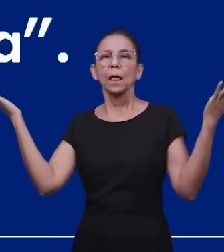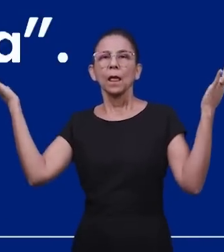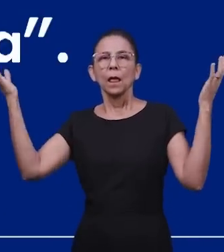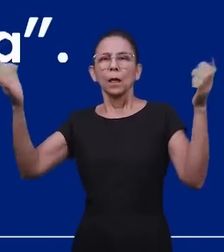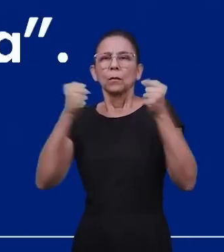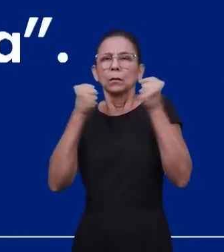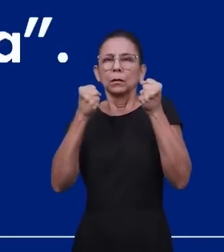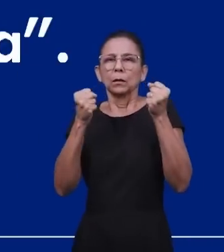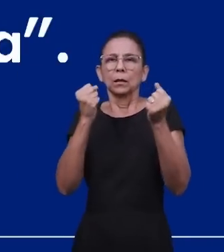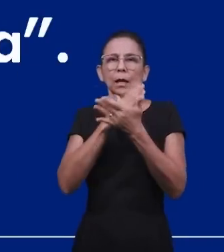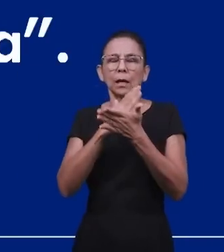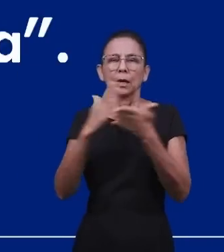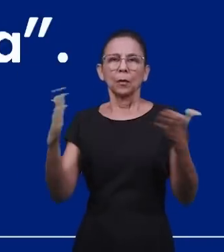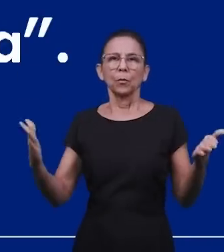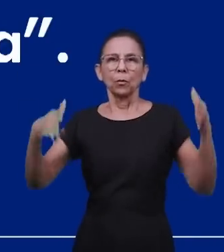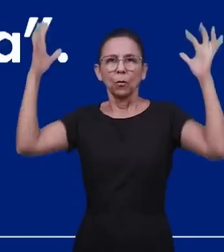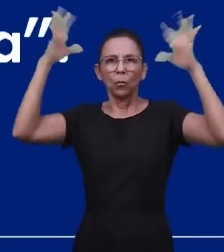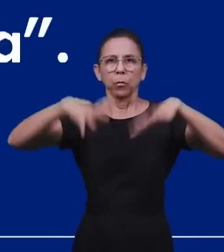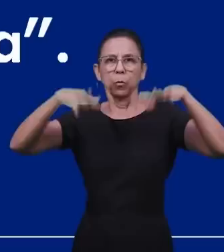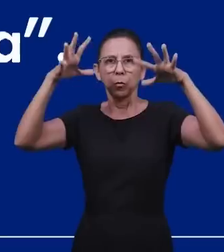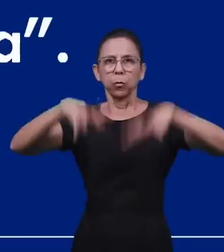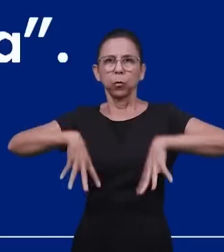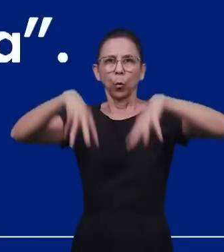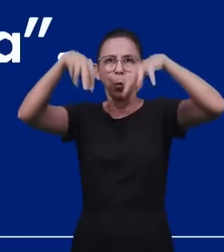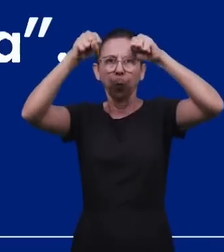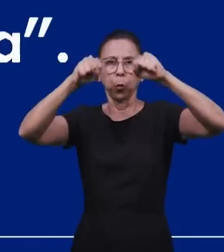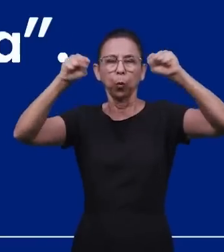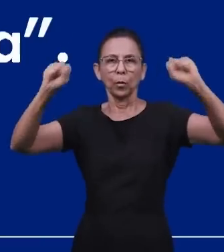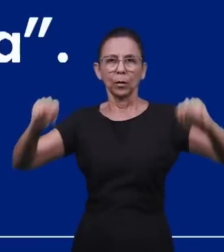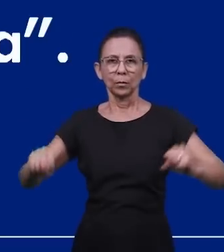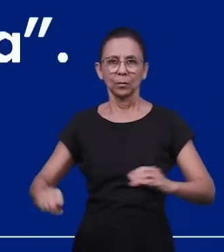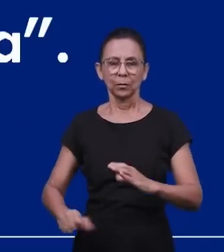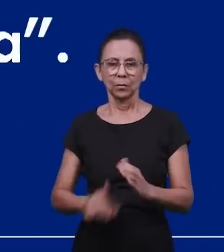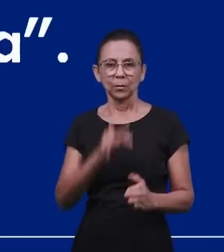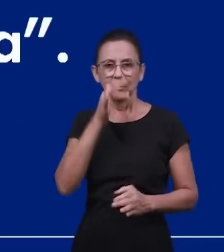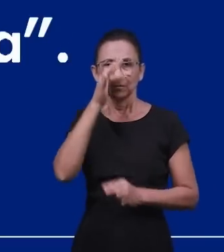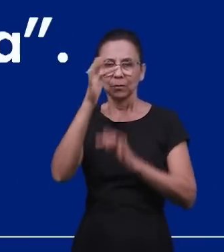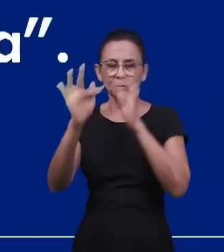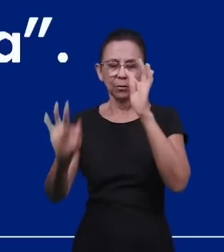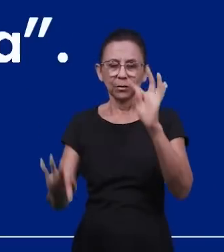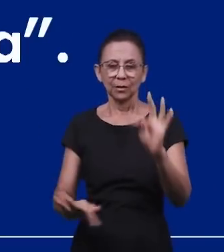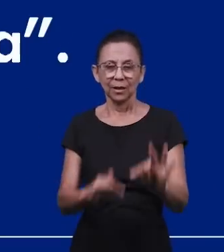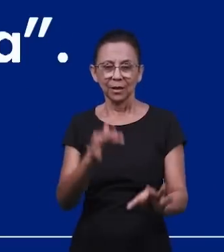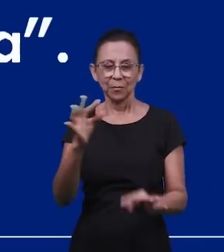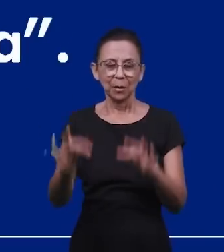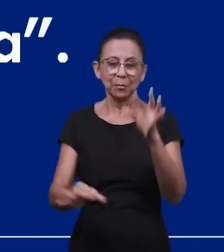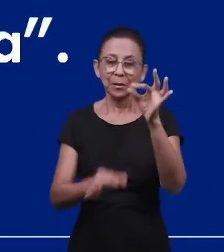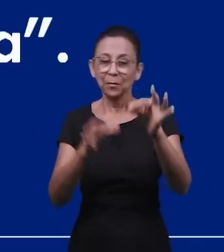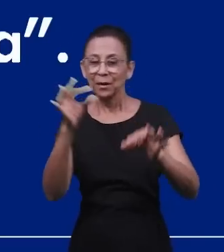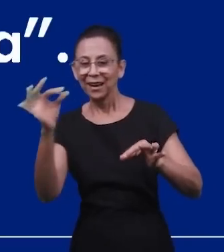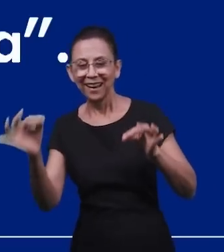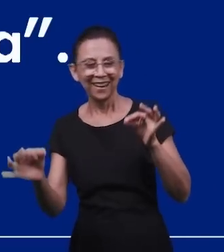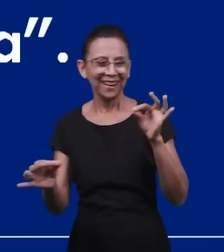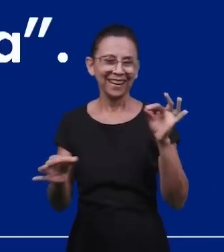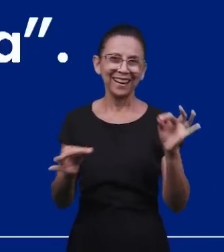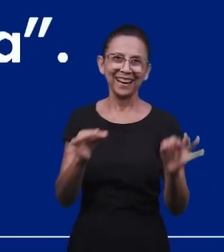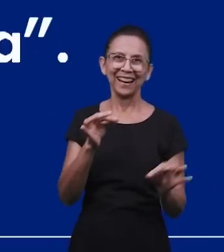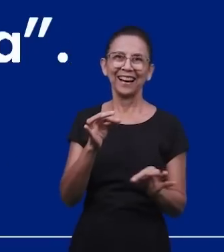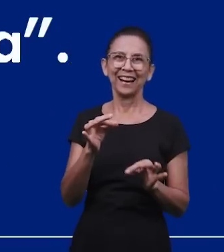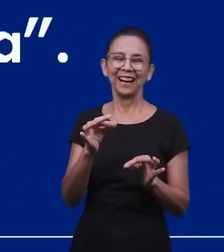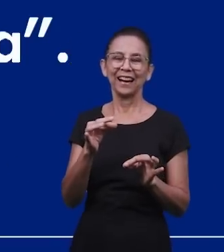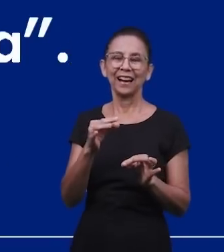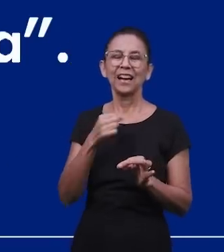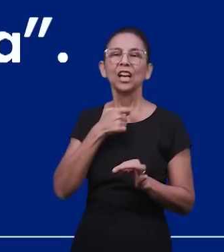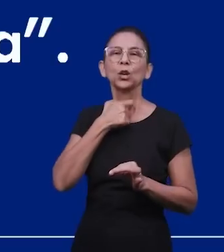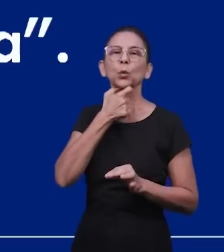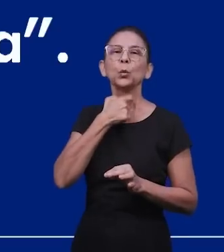inverno, a chuva cessou e se foi, aparecem as flores na terra, o tempo de cantar chega e a voz